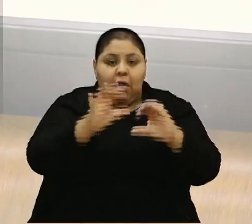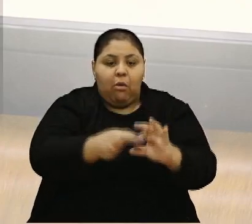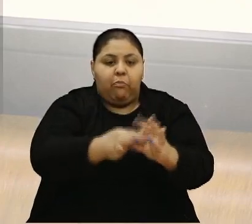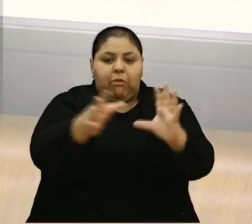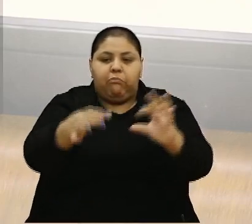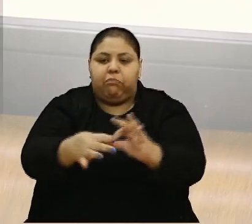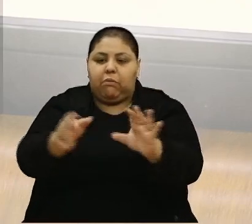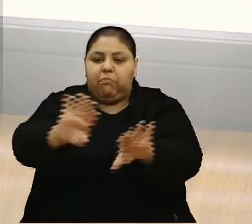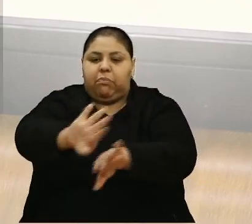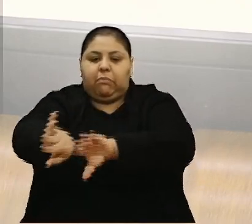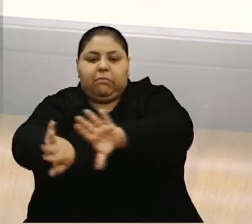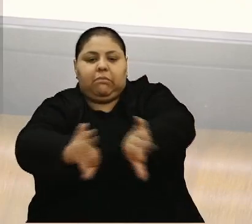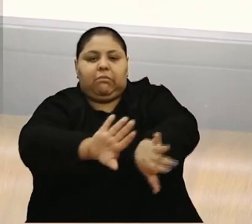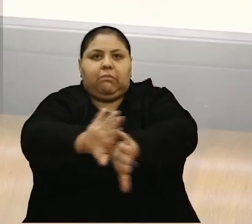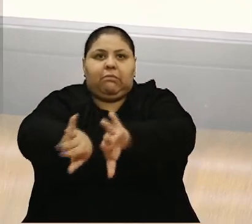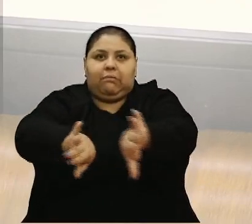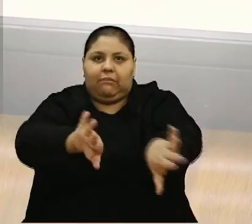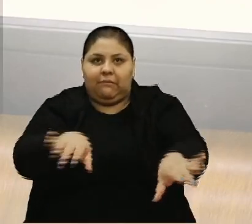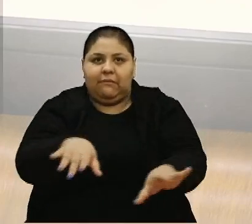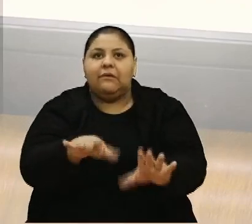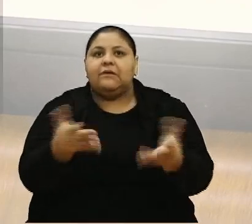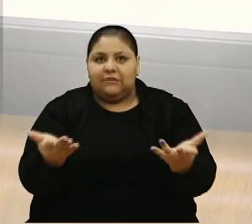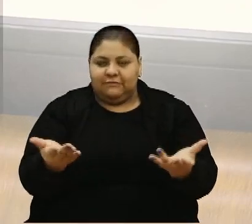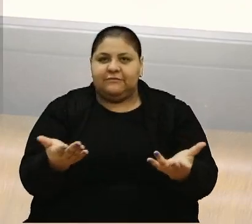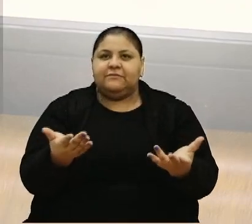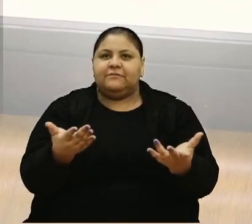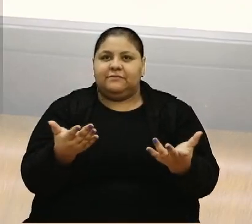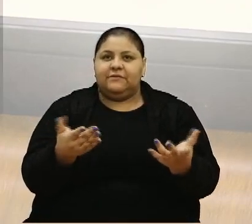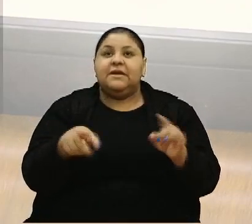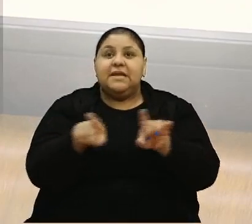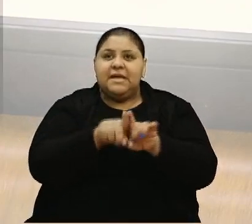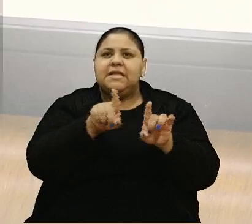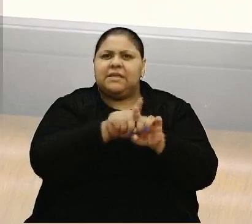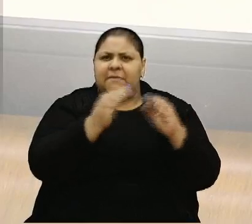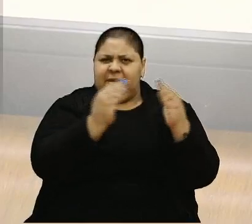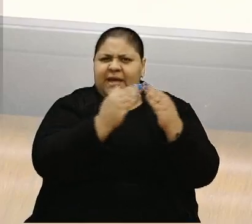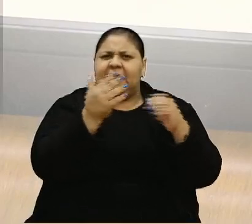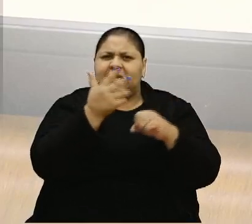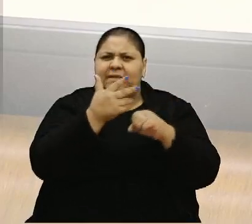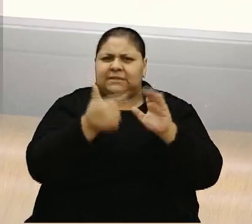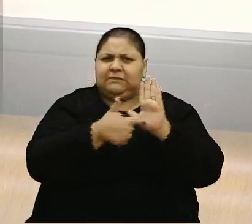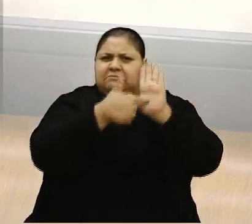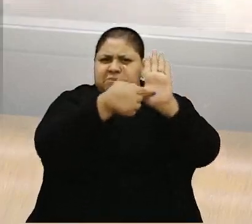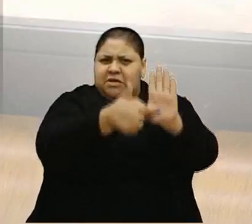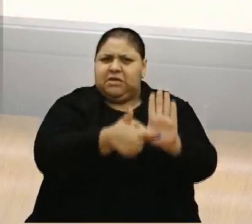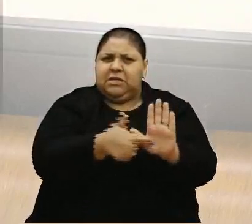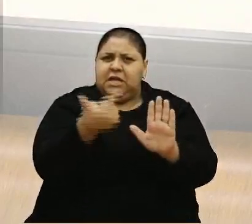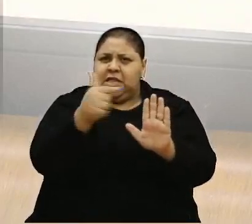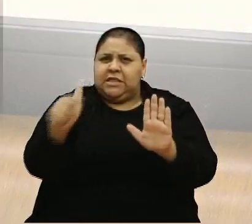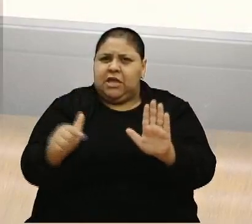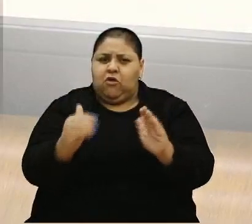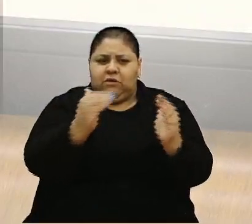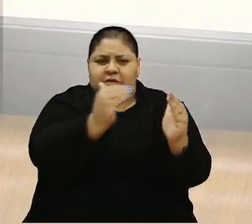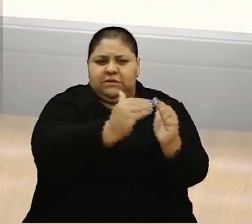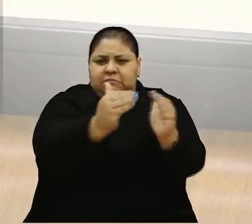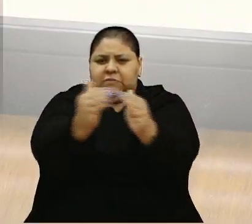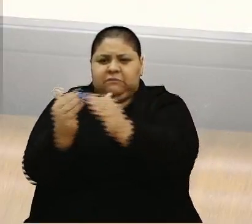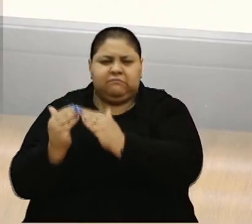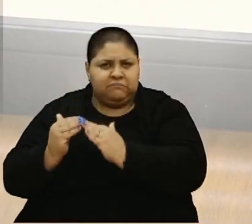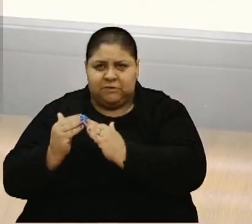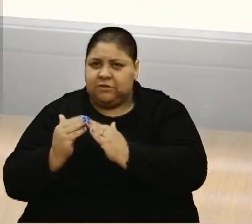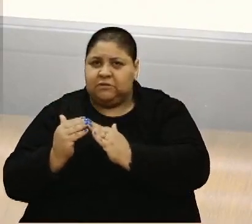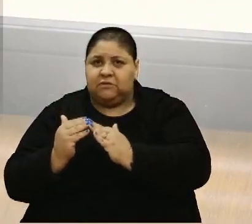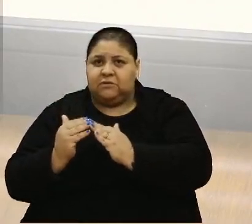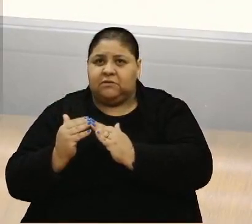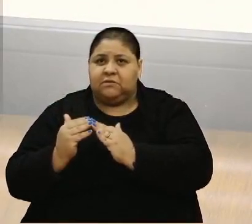os terrenos, que fora aquela casa ali que a senhora filmou que está interditada, tem as outras laterais ali, e são diversas, porque